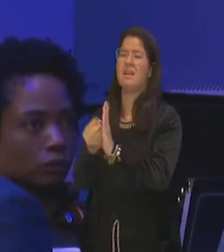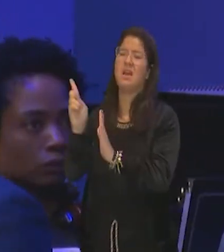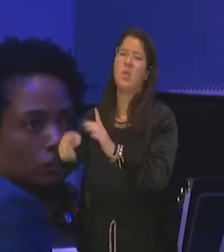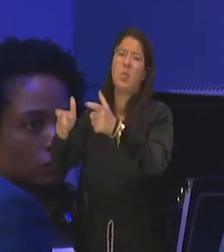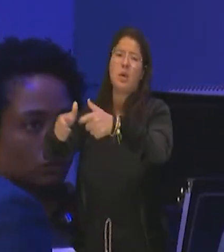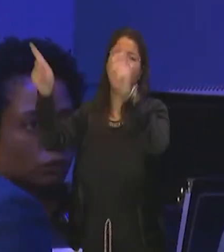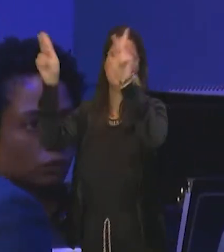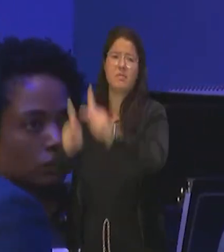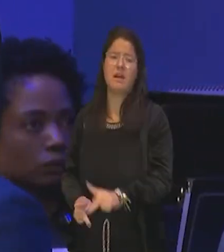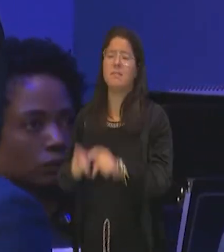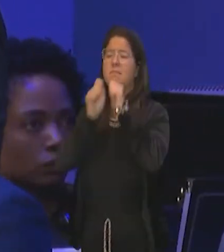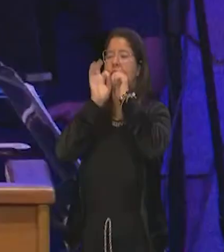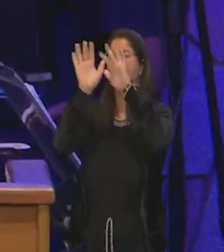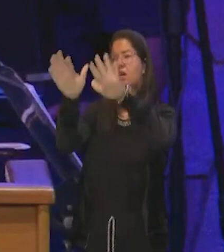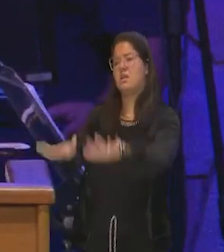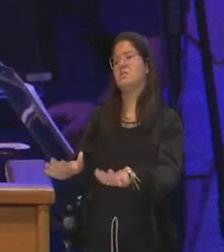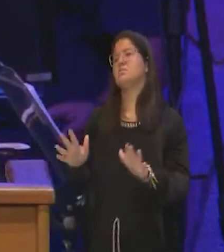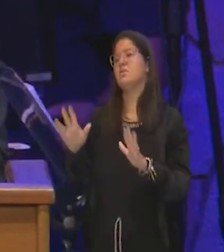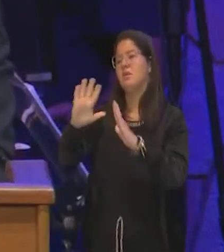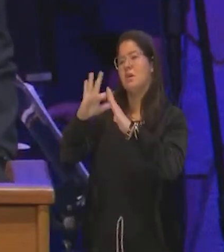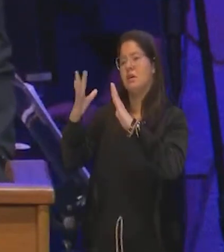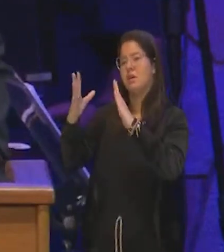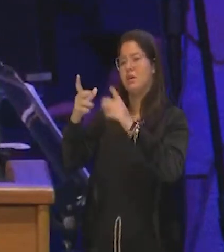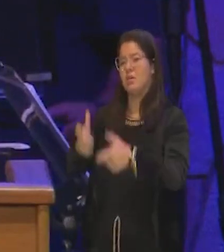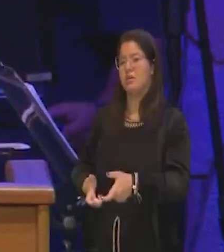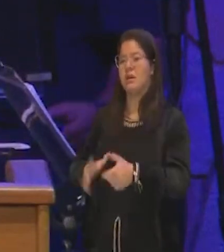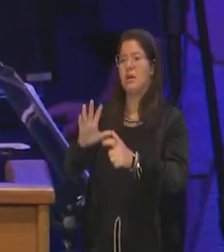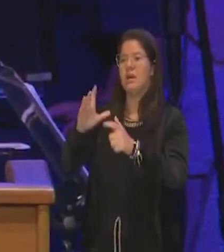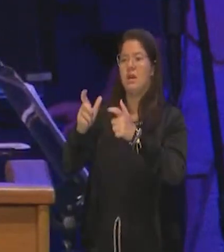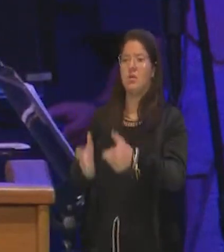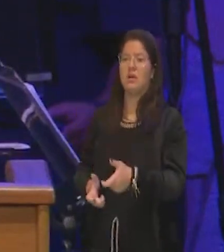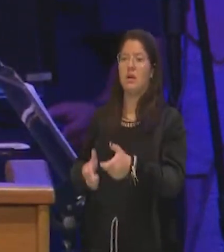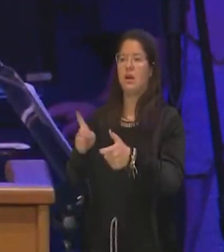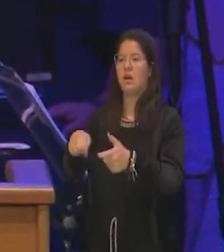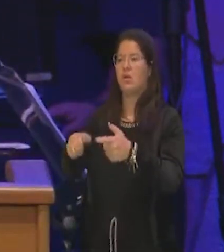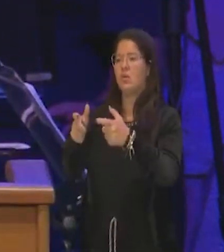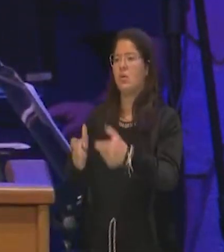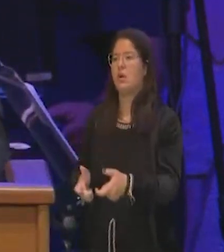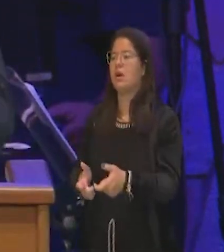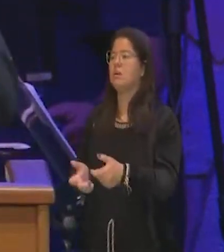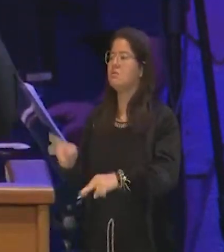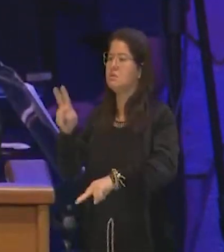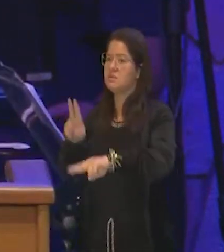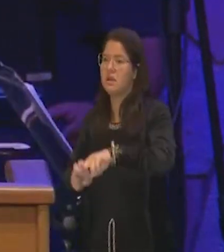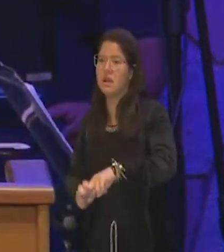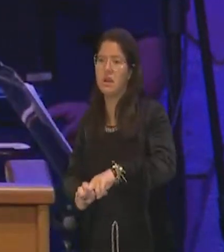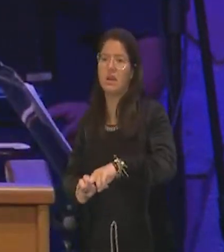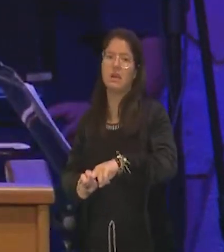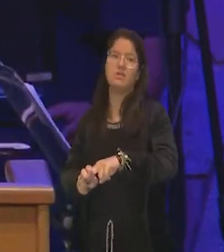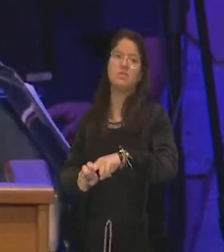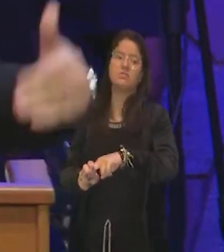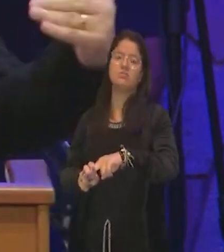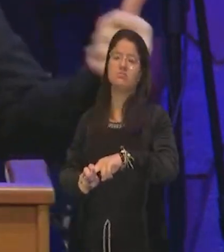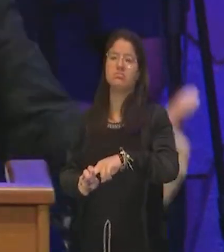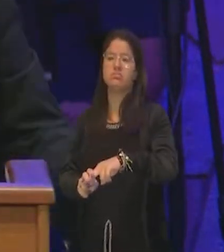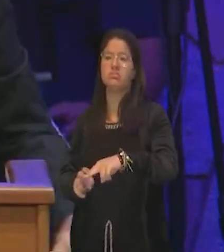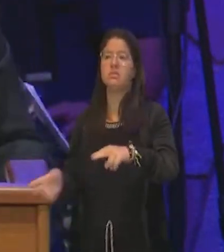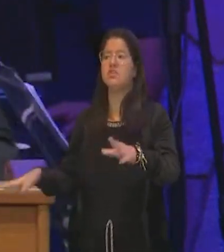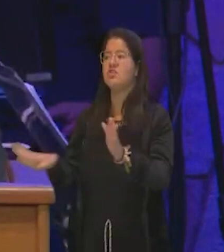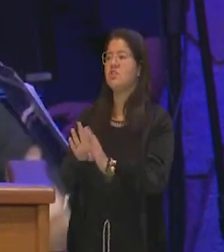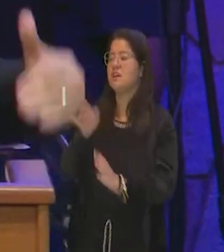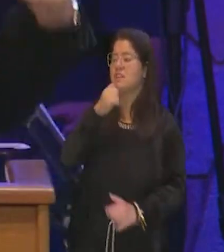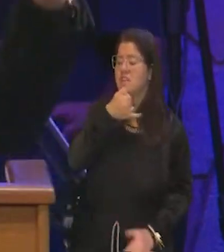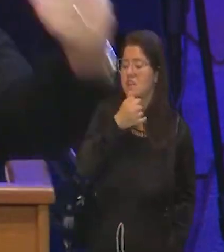de bênção. Igreja é um local que você deve se assentar para cultuar, chegar triste, sair